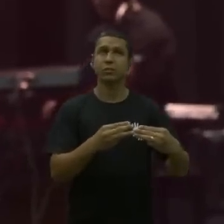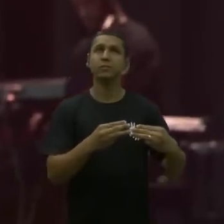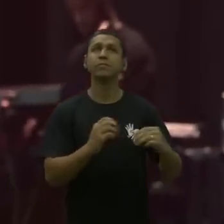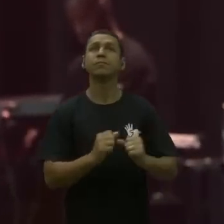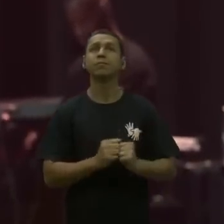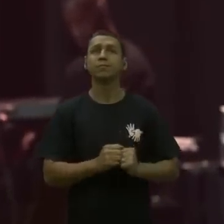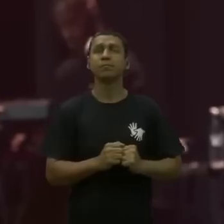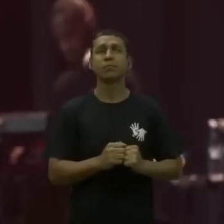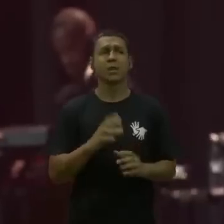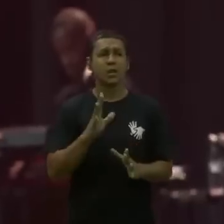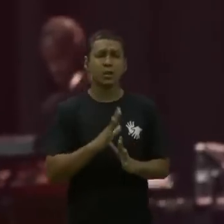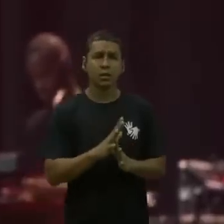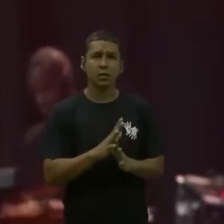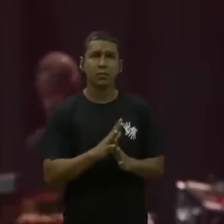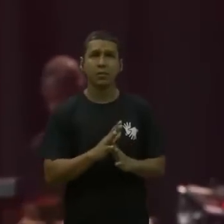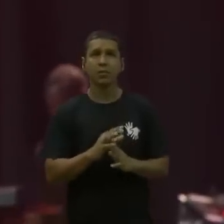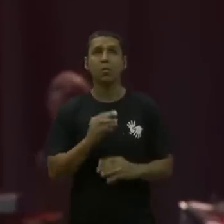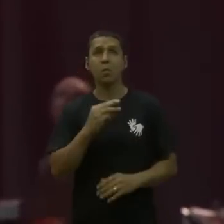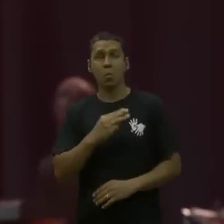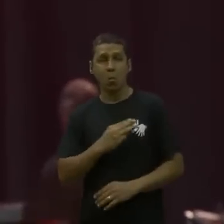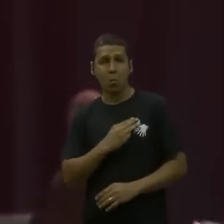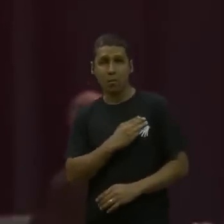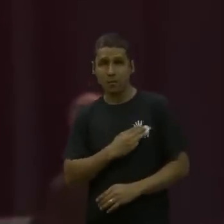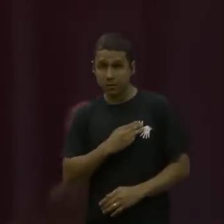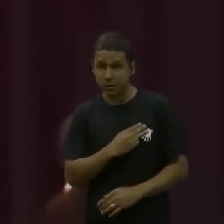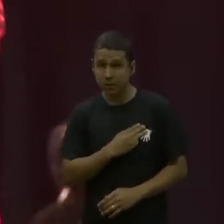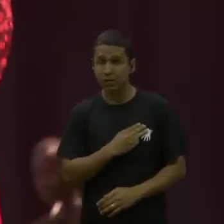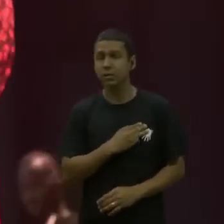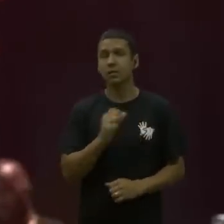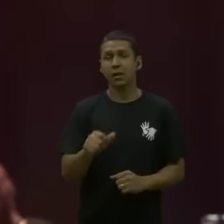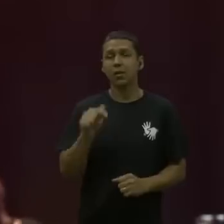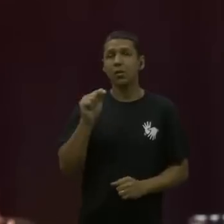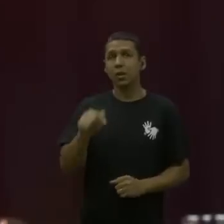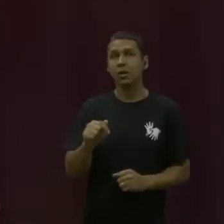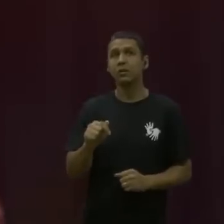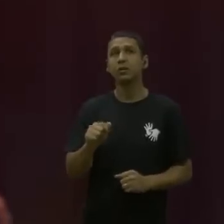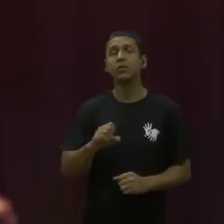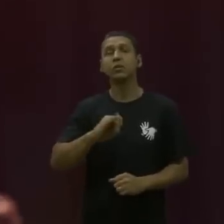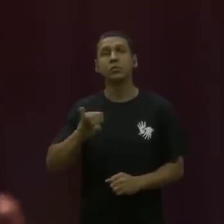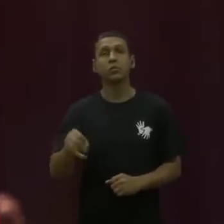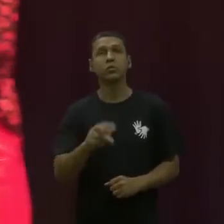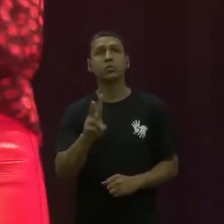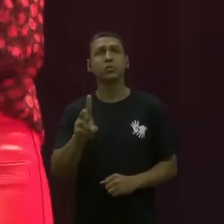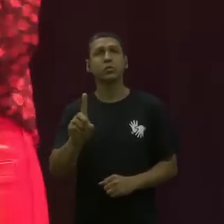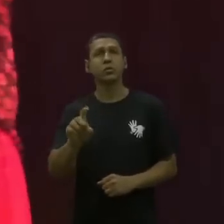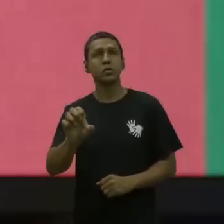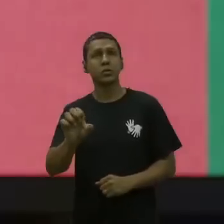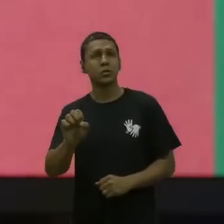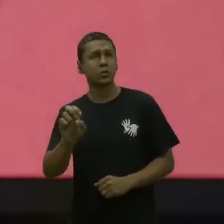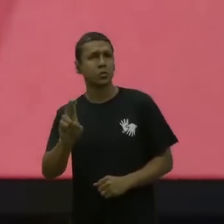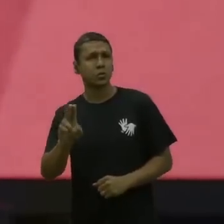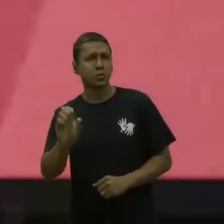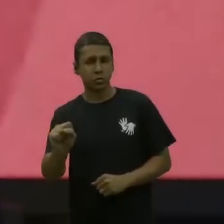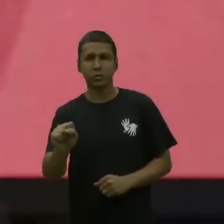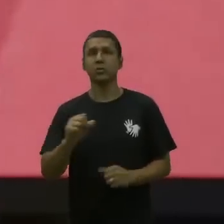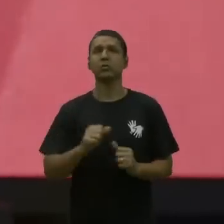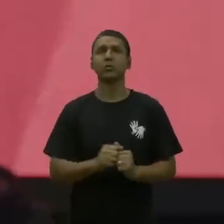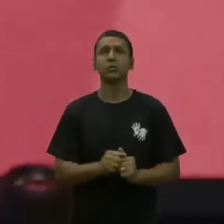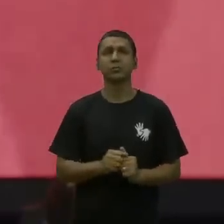os judeus. Repita comigo: uma missão entre os judeus. Mais uma vez, uma